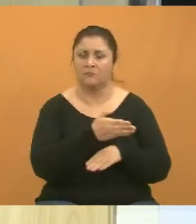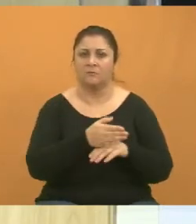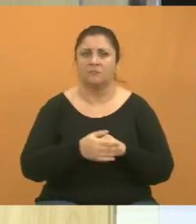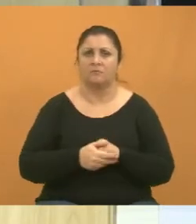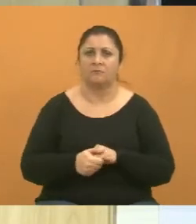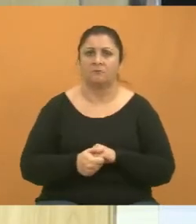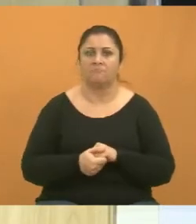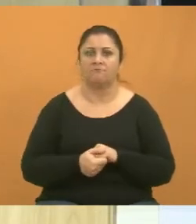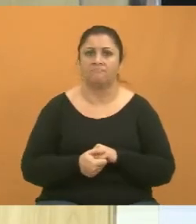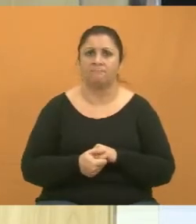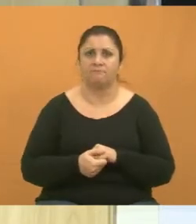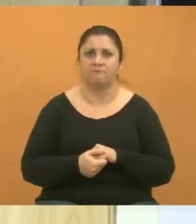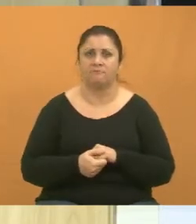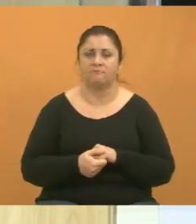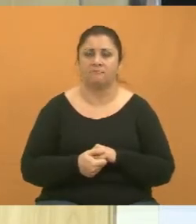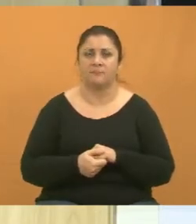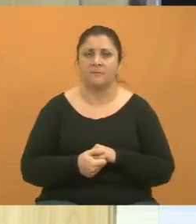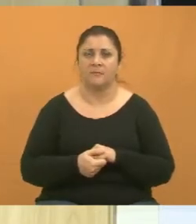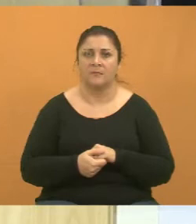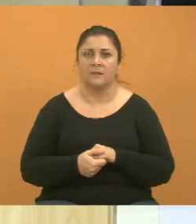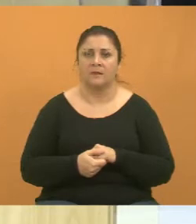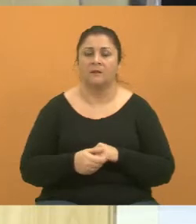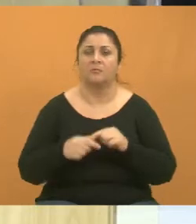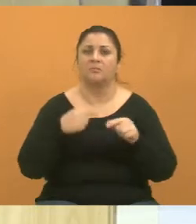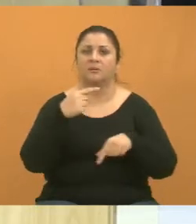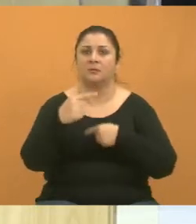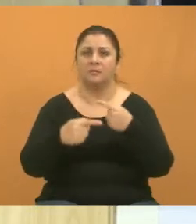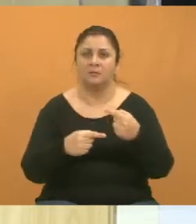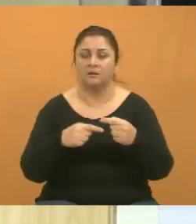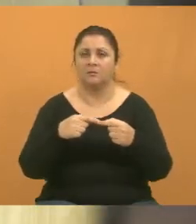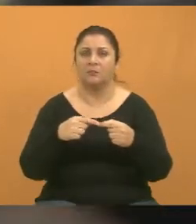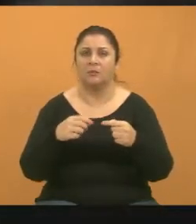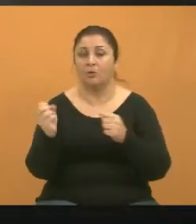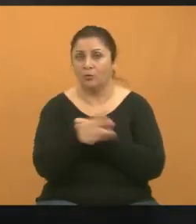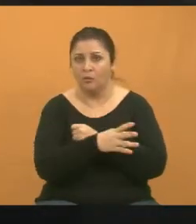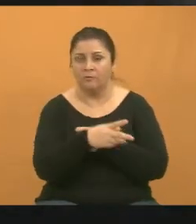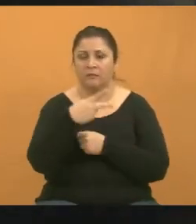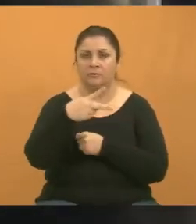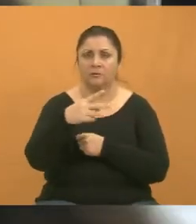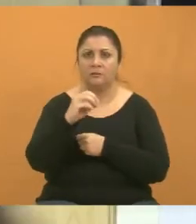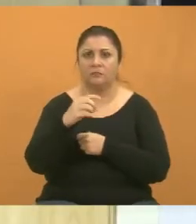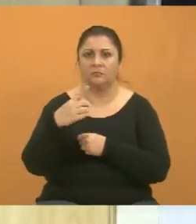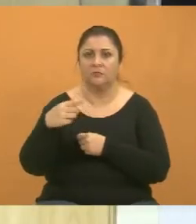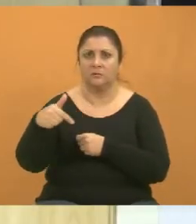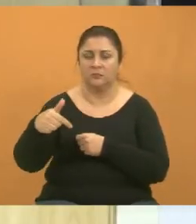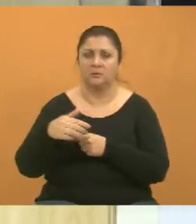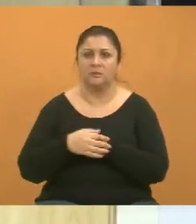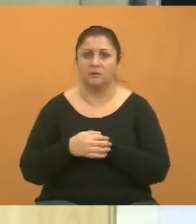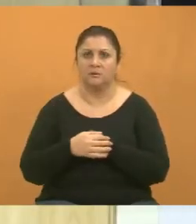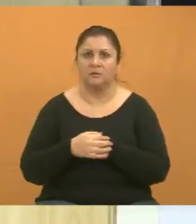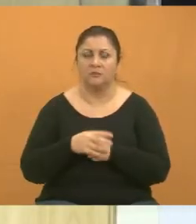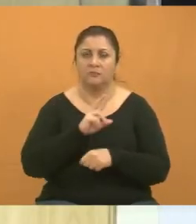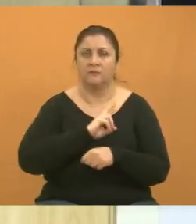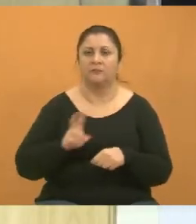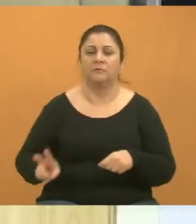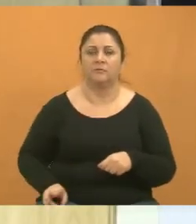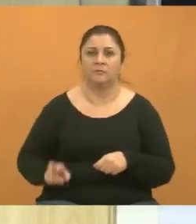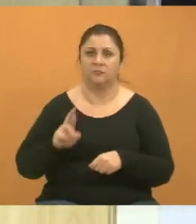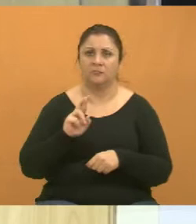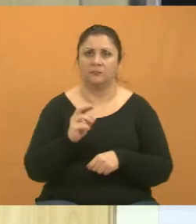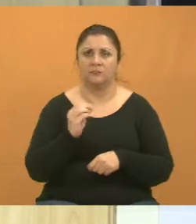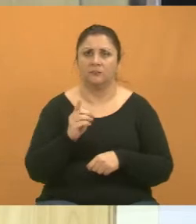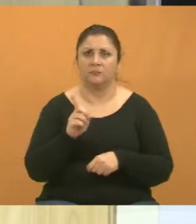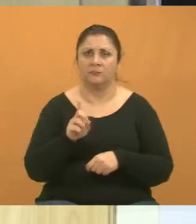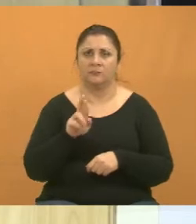daí foi atualizada em 2017, pelo Dr. Rodrigo Salomão, colocando o Hospital São